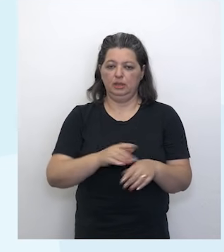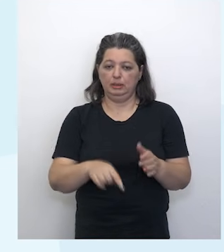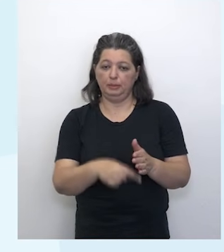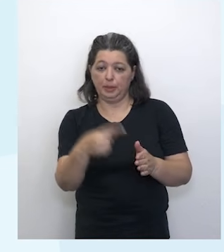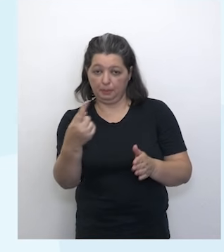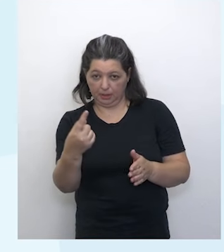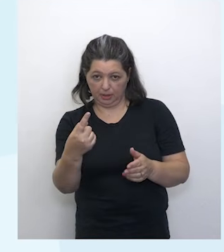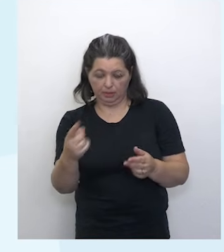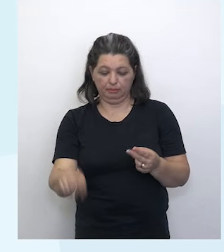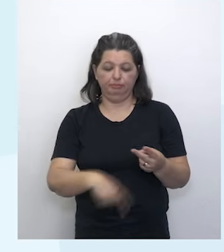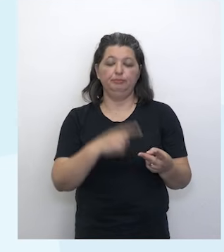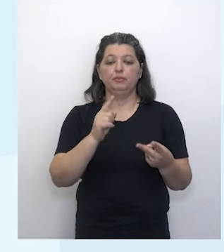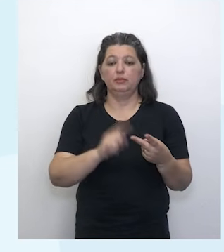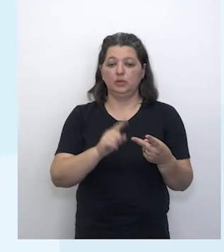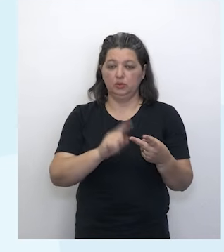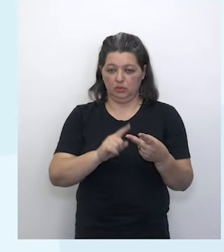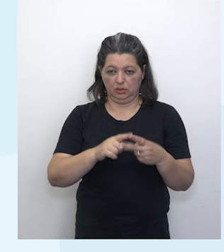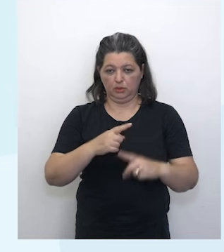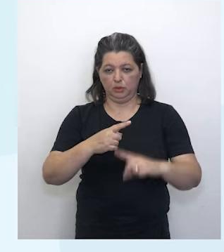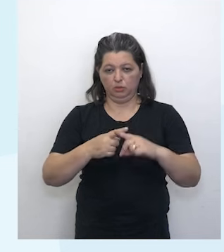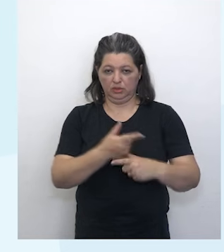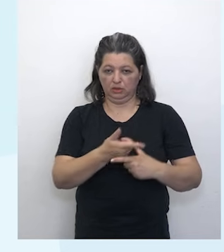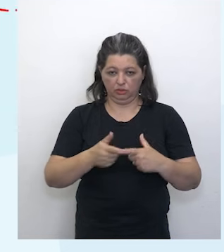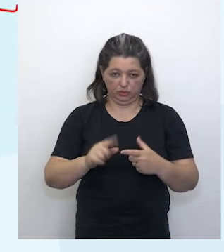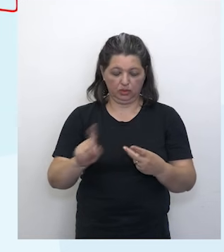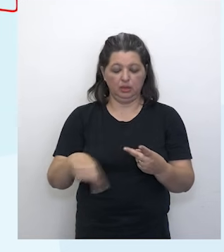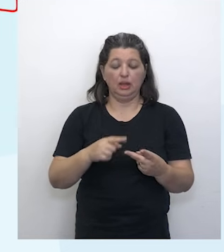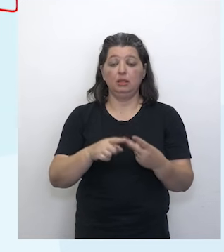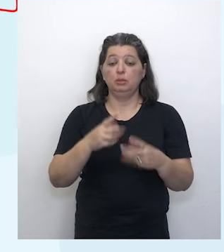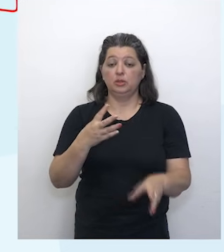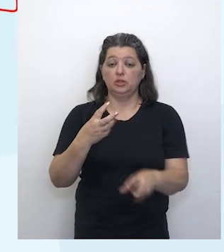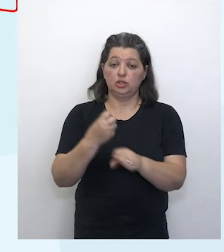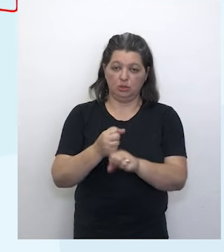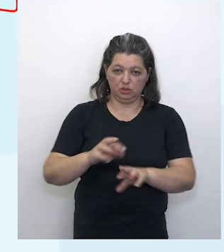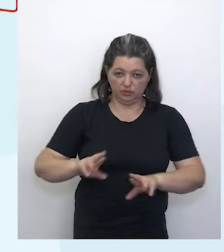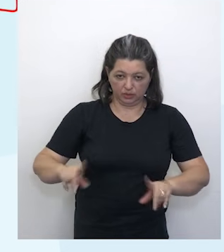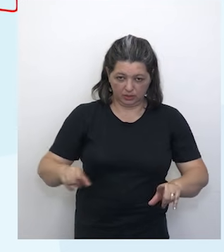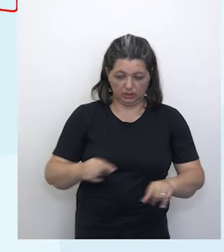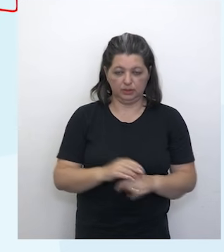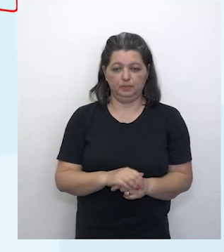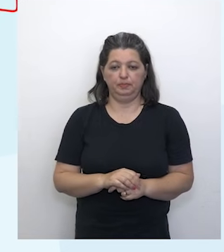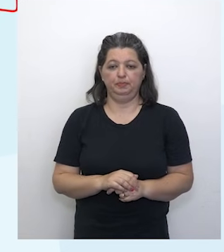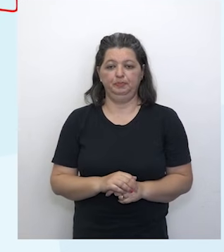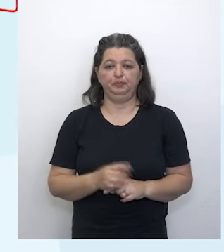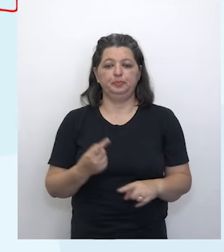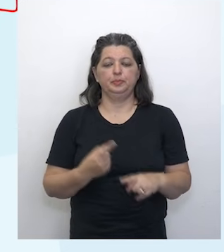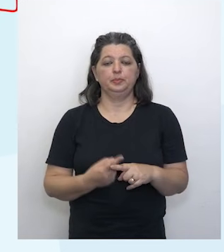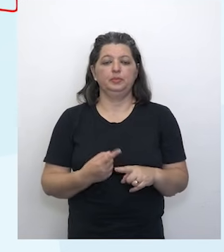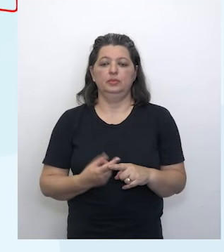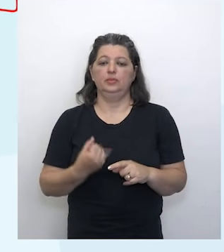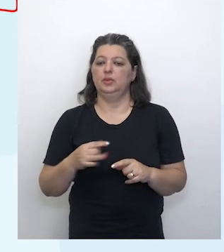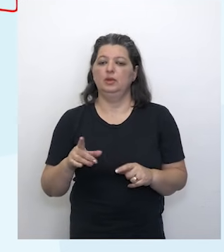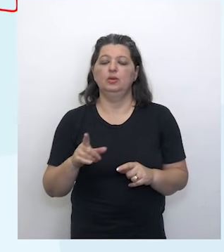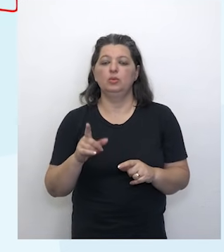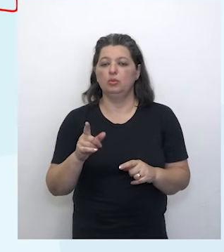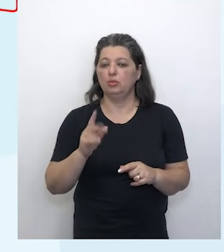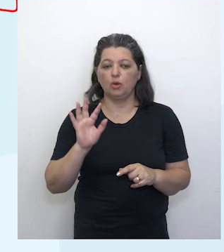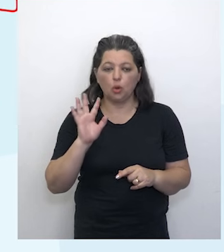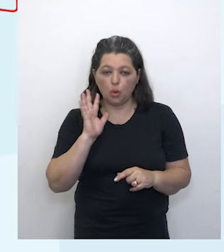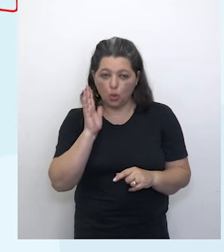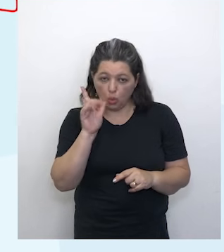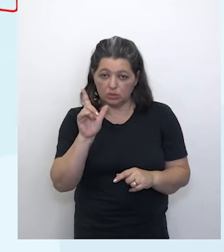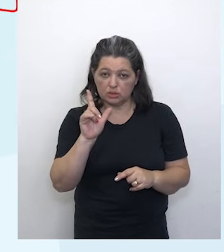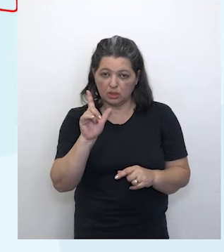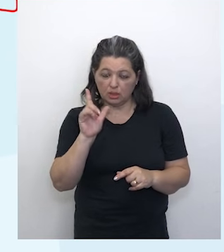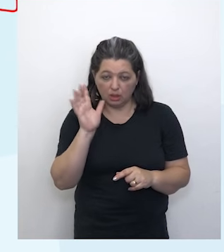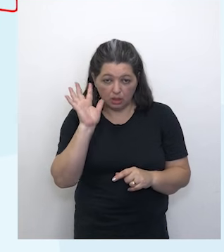para as multiplicações e divisões, e por fim, somas e diferenças. Tudo que você não resolver, você copia, tá certo? Então, olha